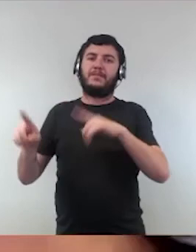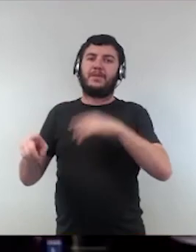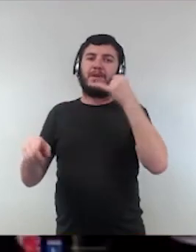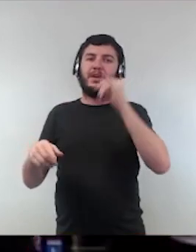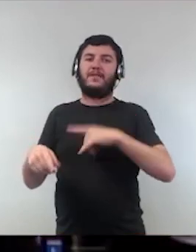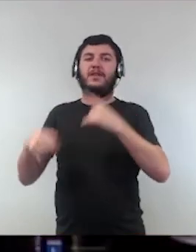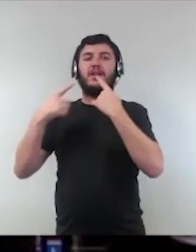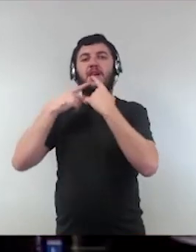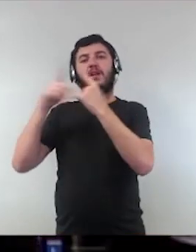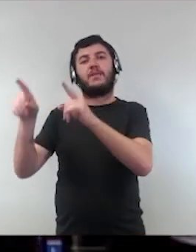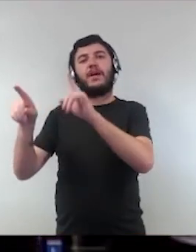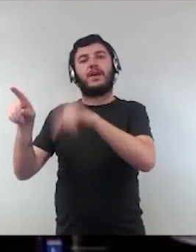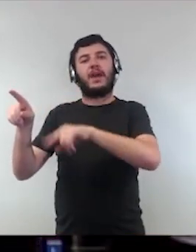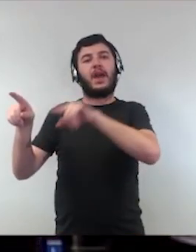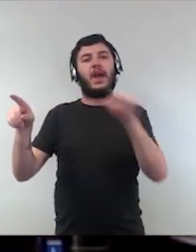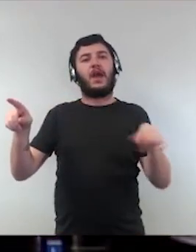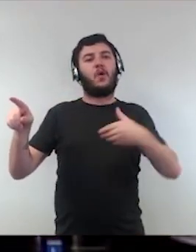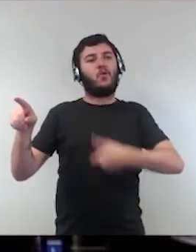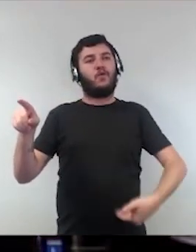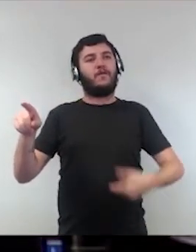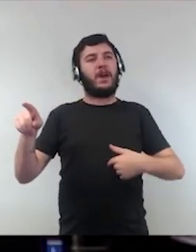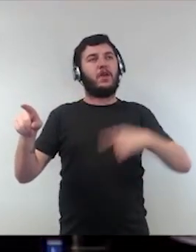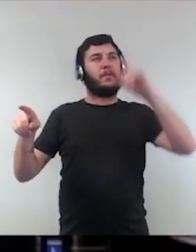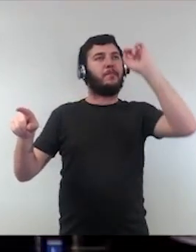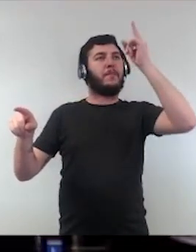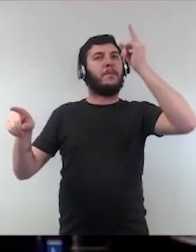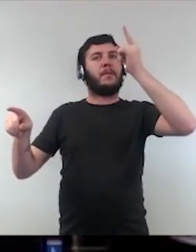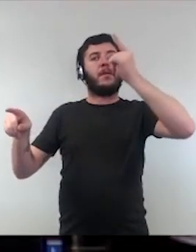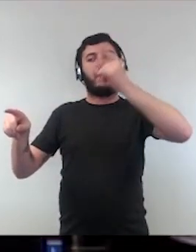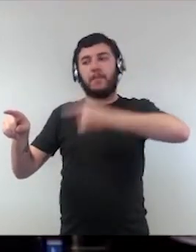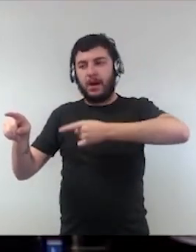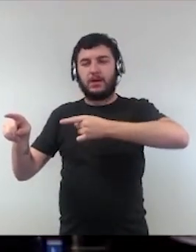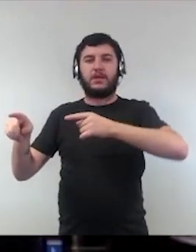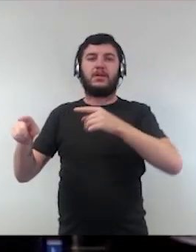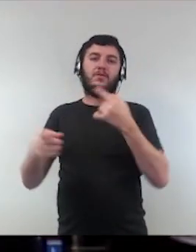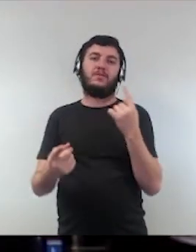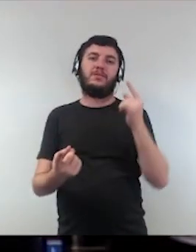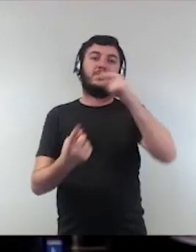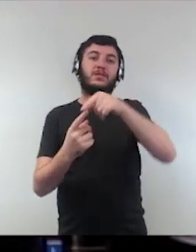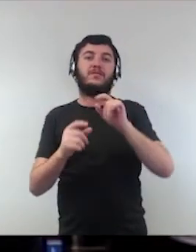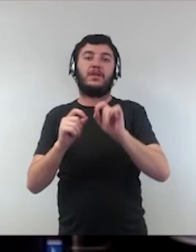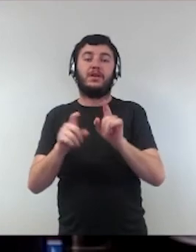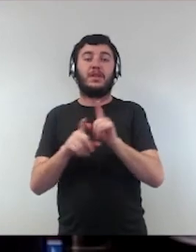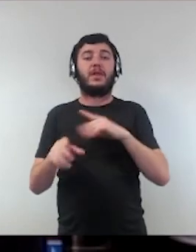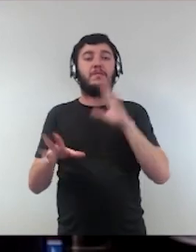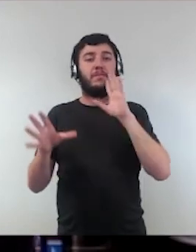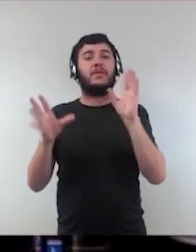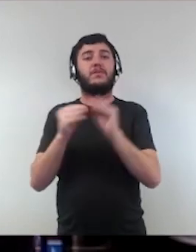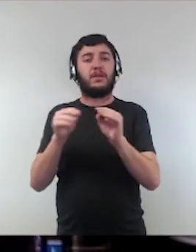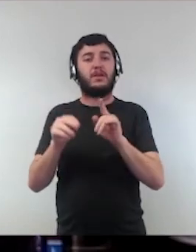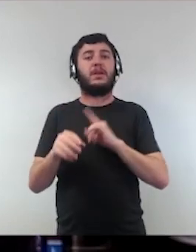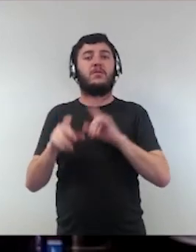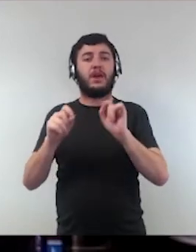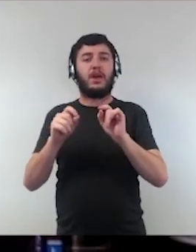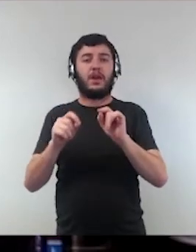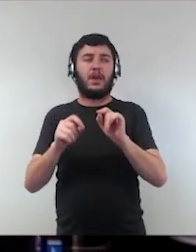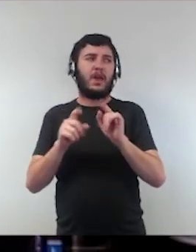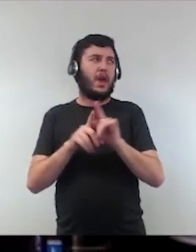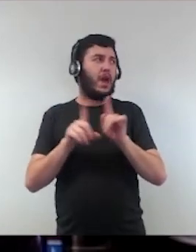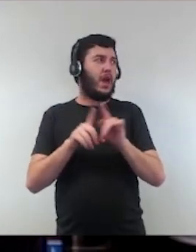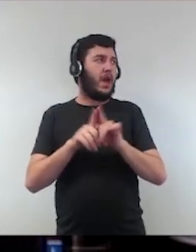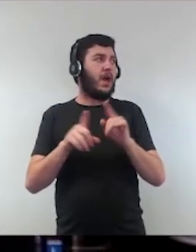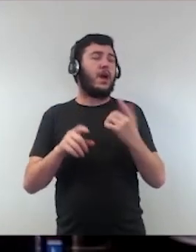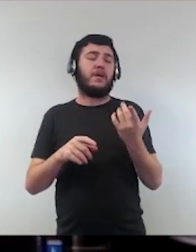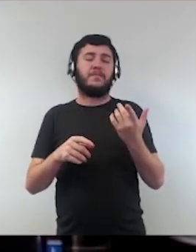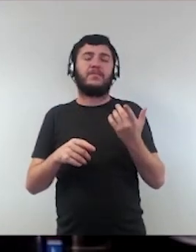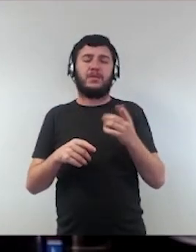para baixo, sem a devida contextualização com segmentos tão diversos, tão peculiares. Então, é um desafio que é colocado para a iniciativa privada para que